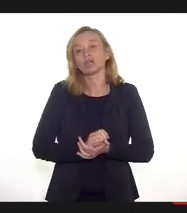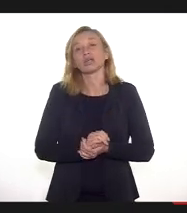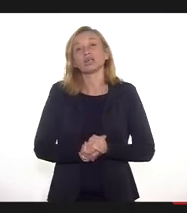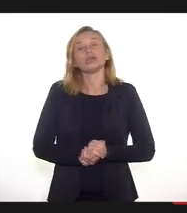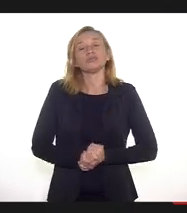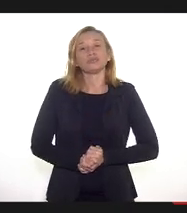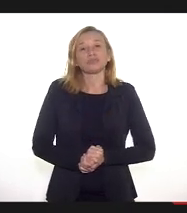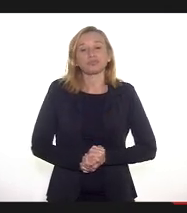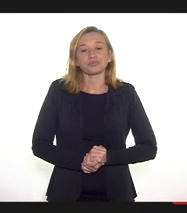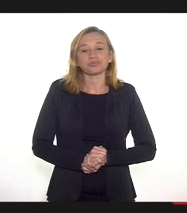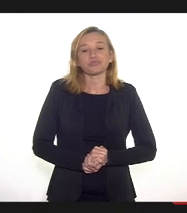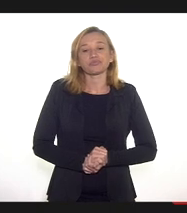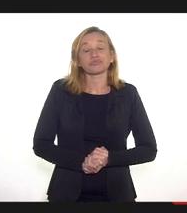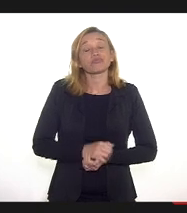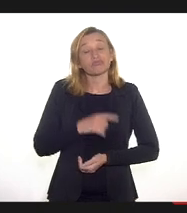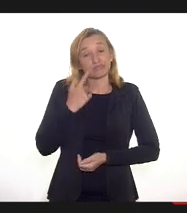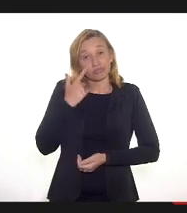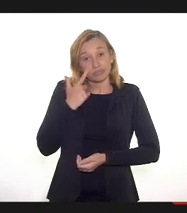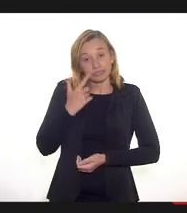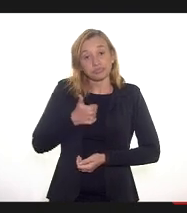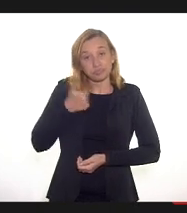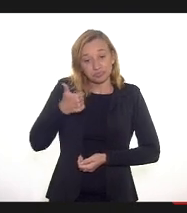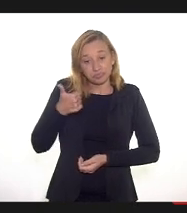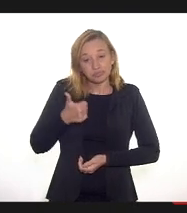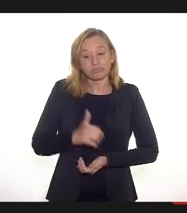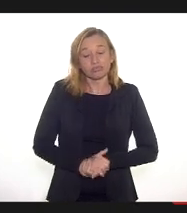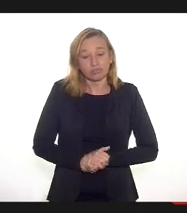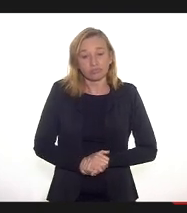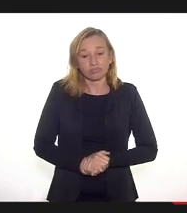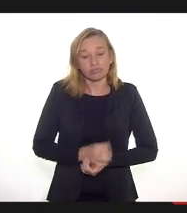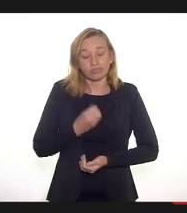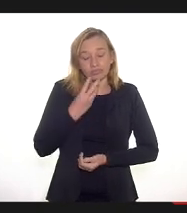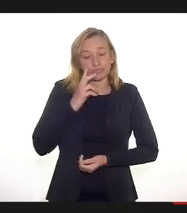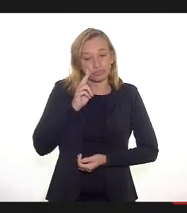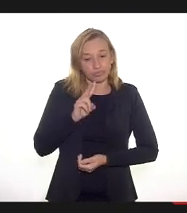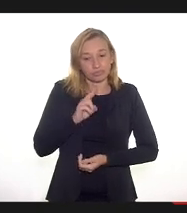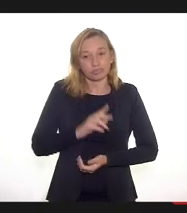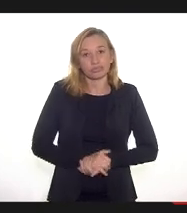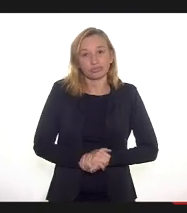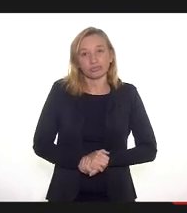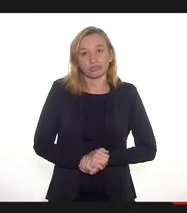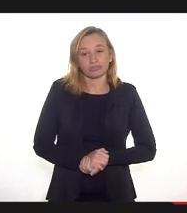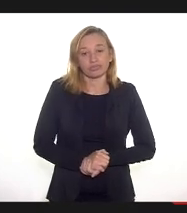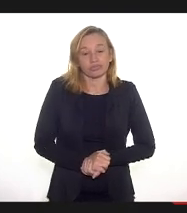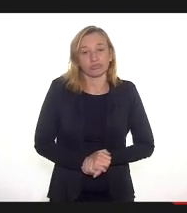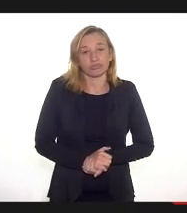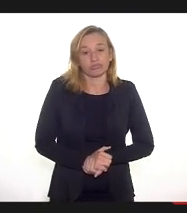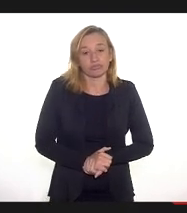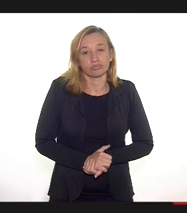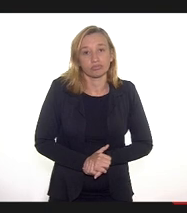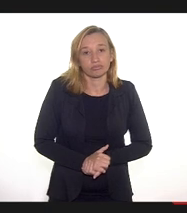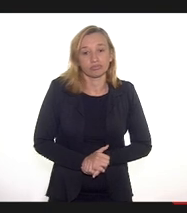gente tem que ser visto com bom olhar, né? Porque,